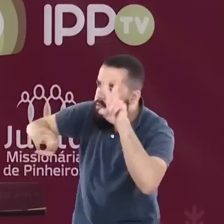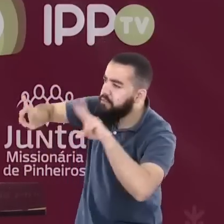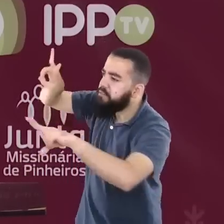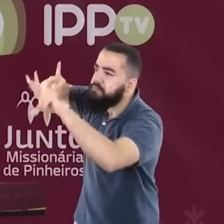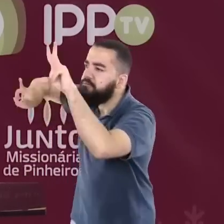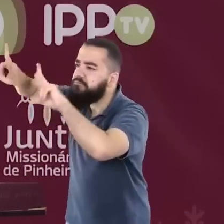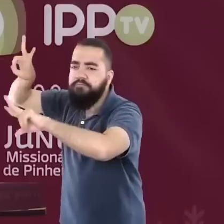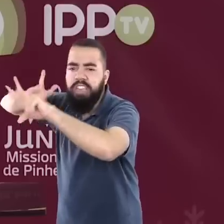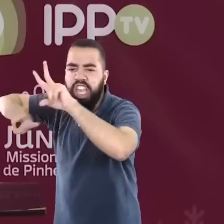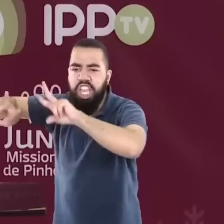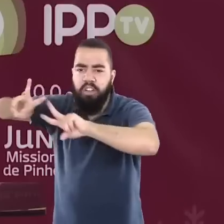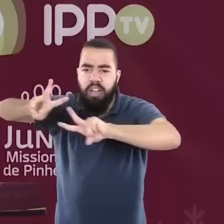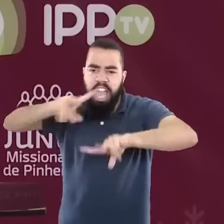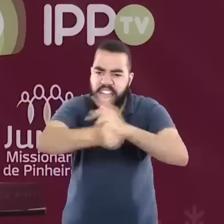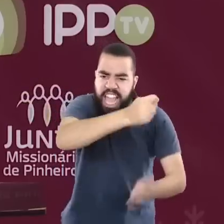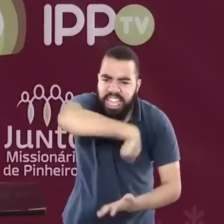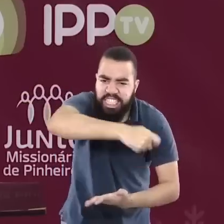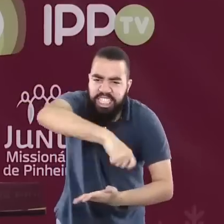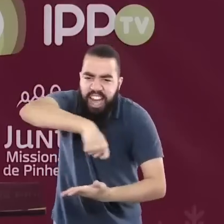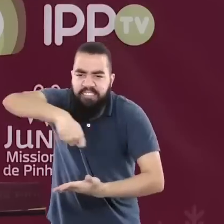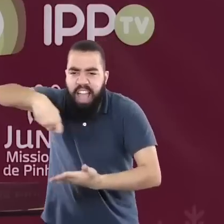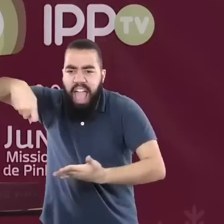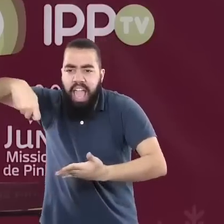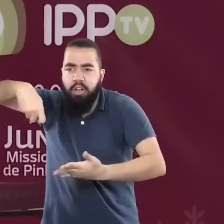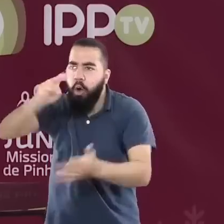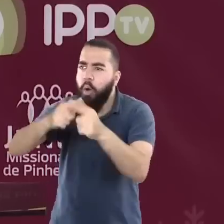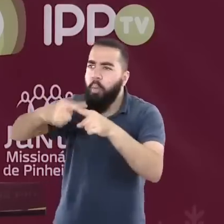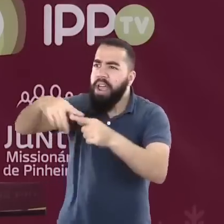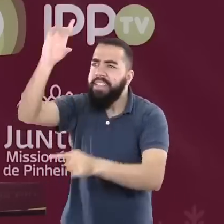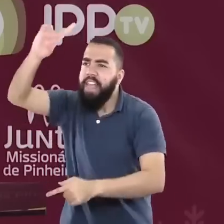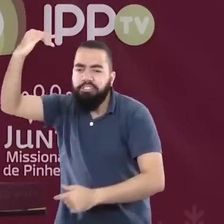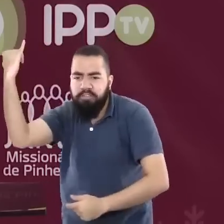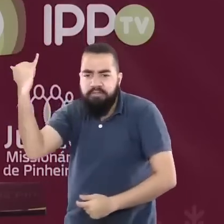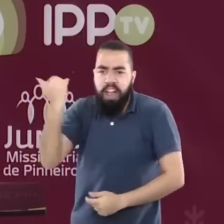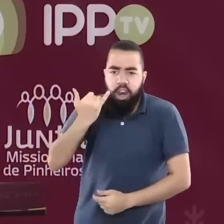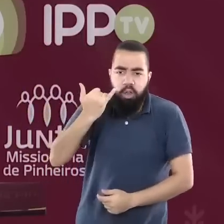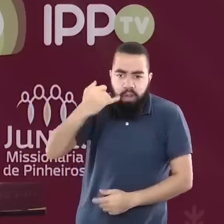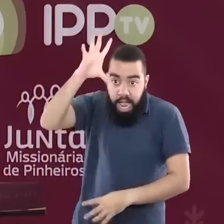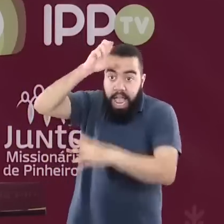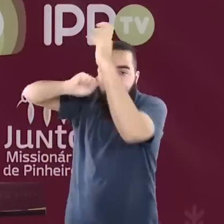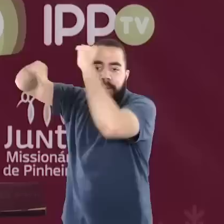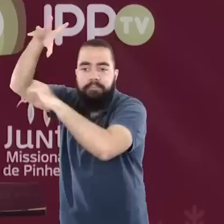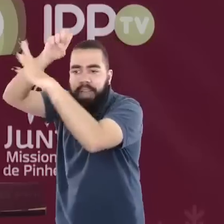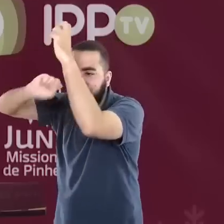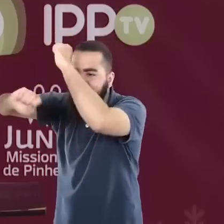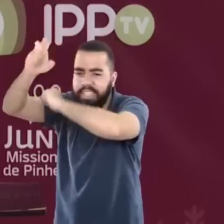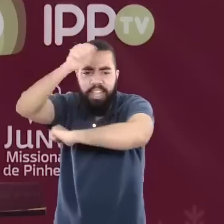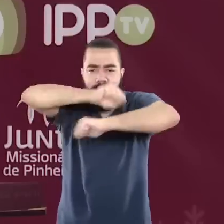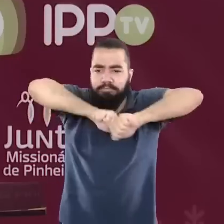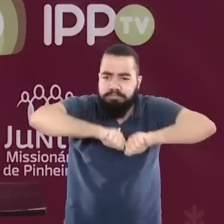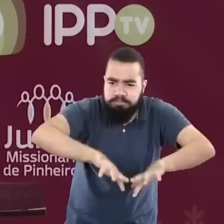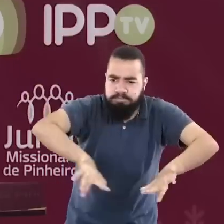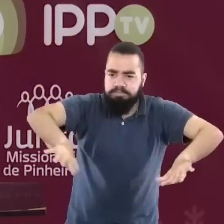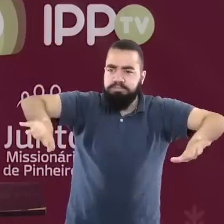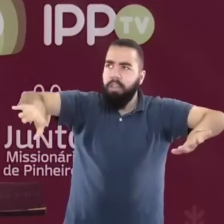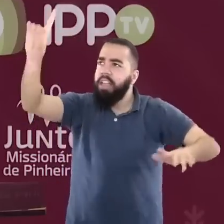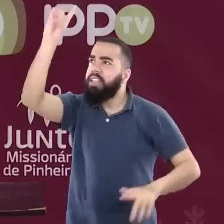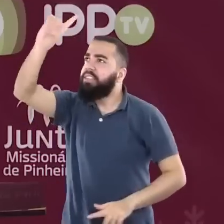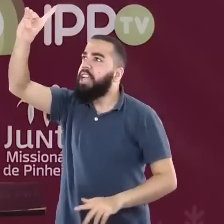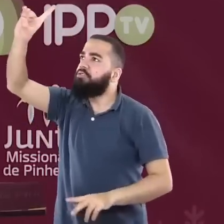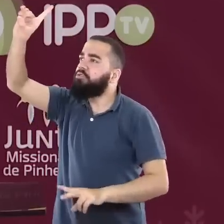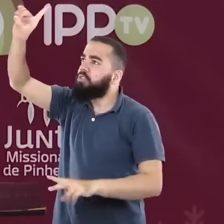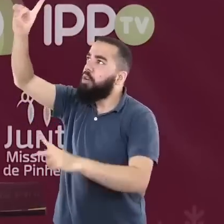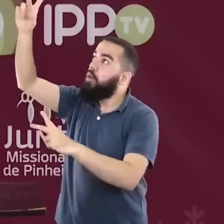palavra daquele que ouve os ditos de Deus e sabe a ciência do Altíssimo daquele que tem a visão do todo poderoso